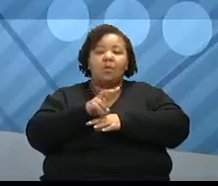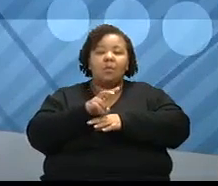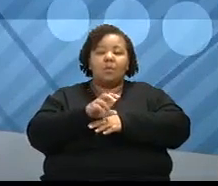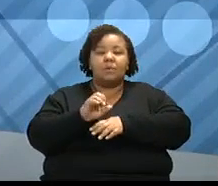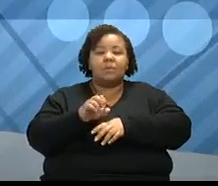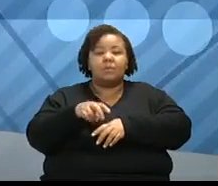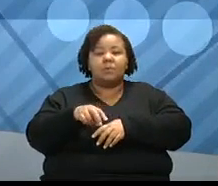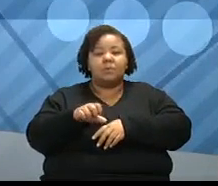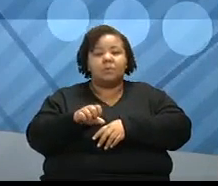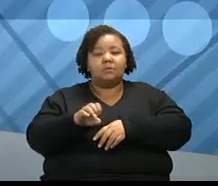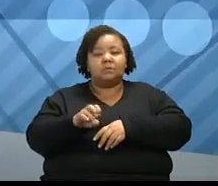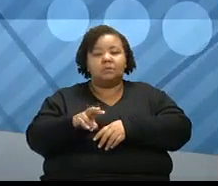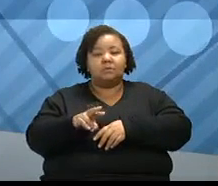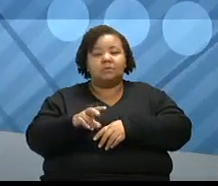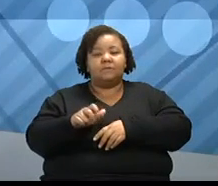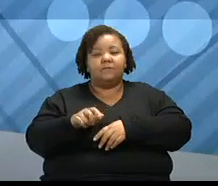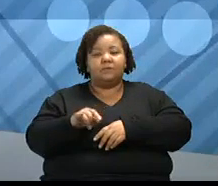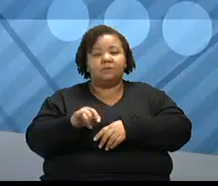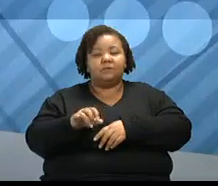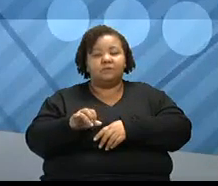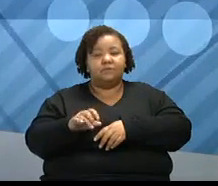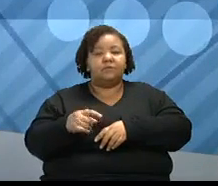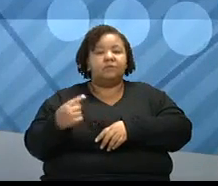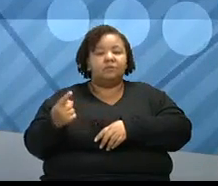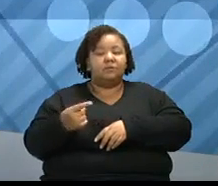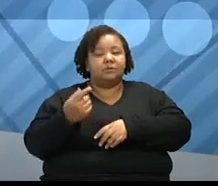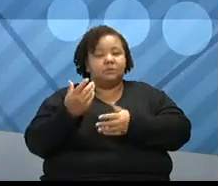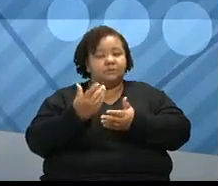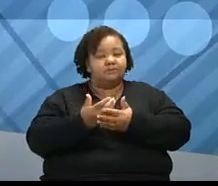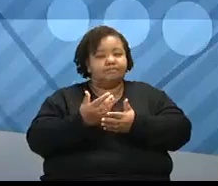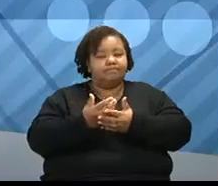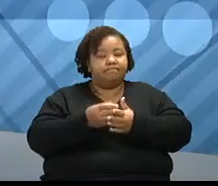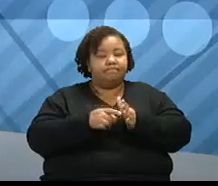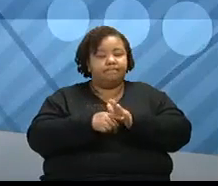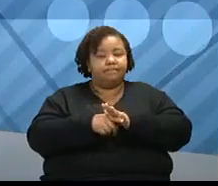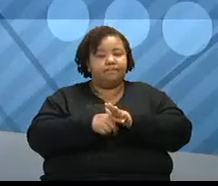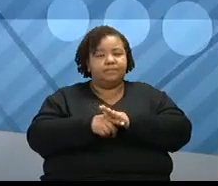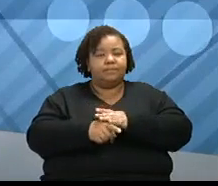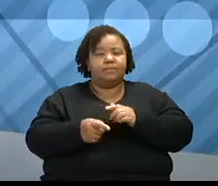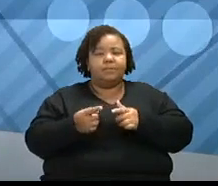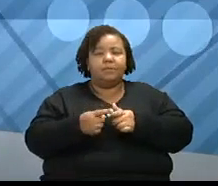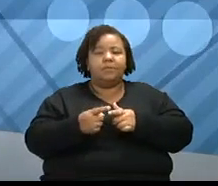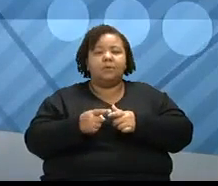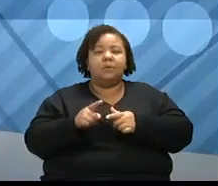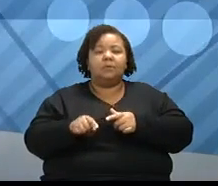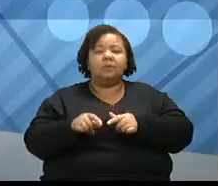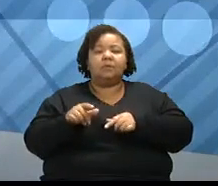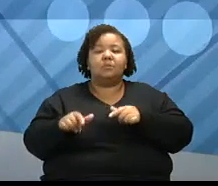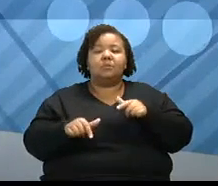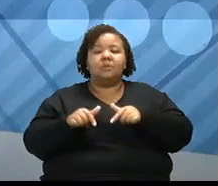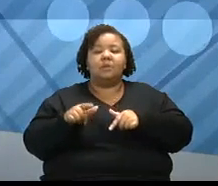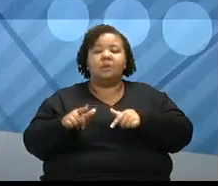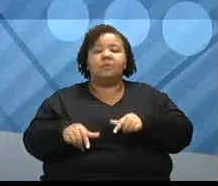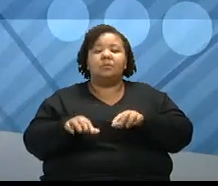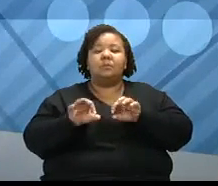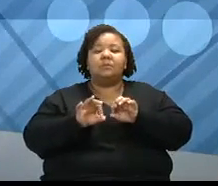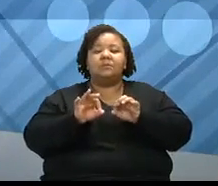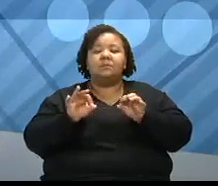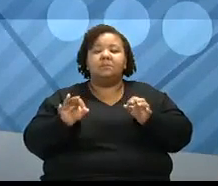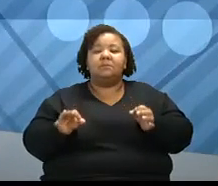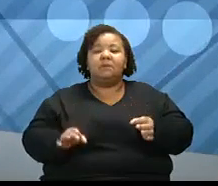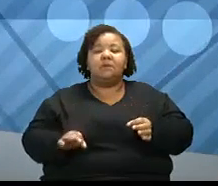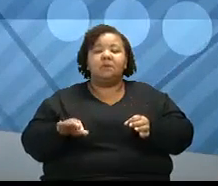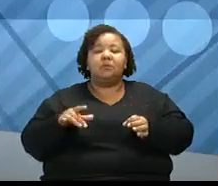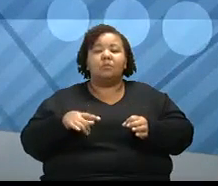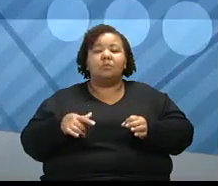sua função potencial. E é isso que nós vamos investigar. Mas por que eu tenho o trabalho sendo simplificado quando